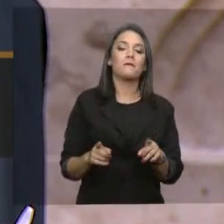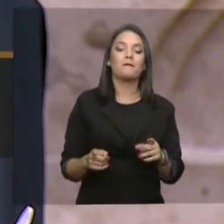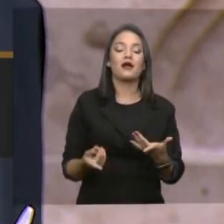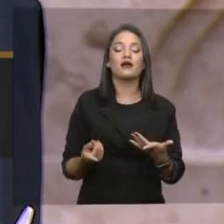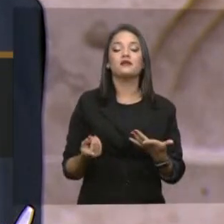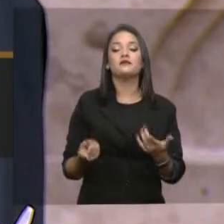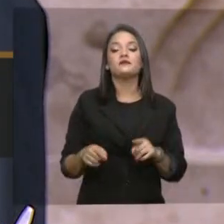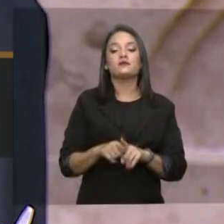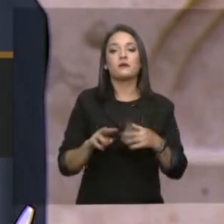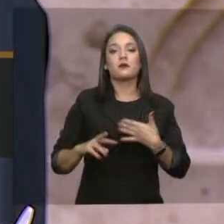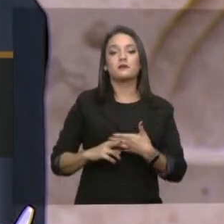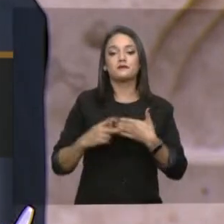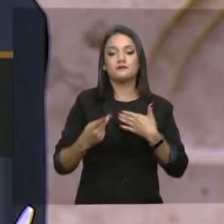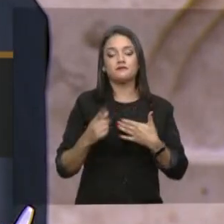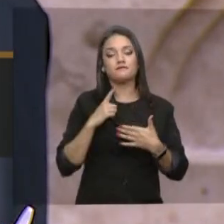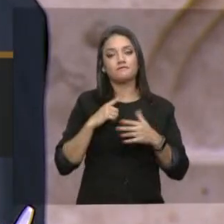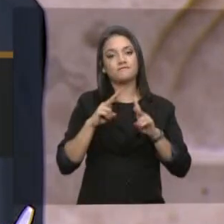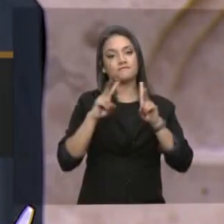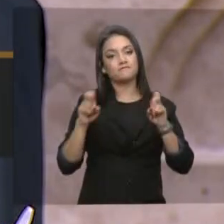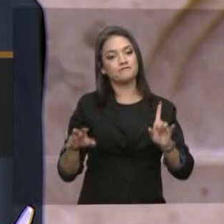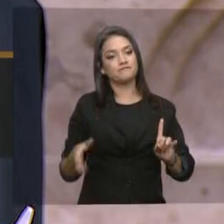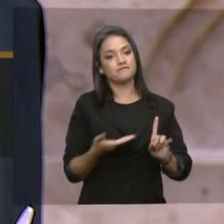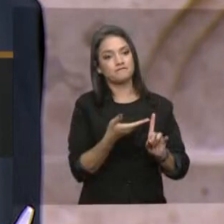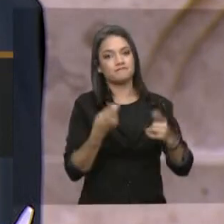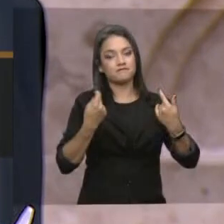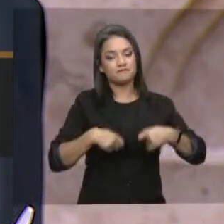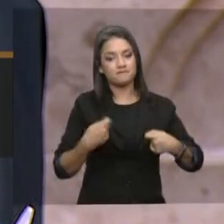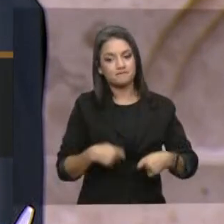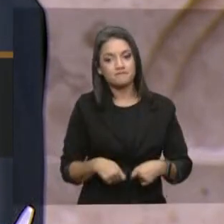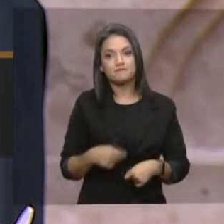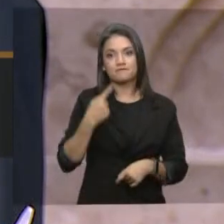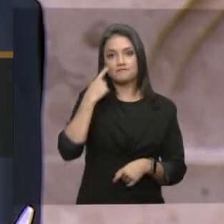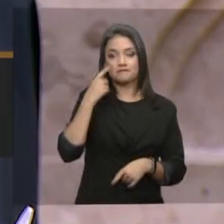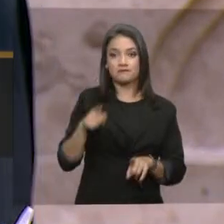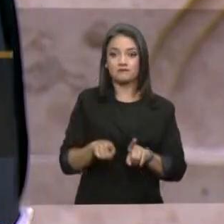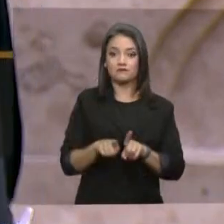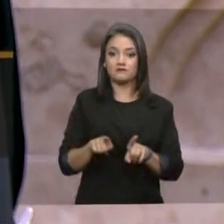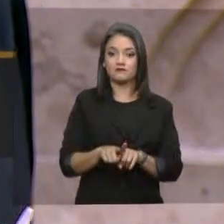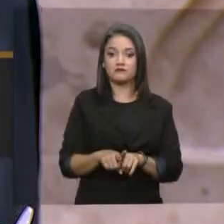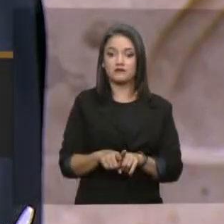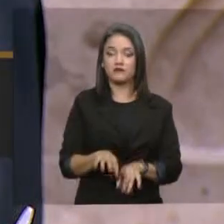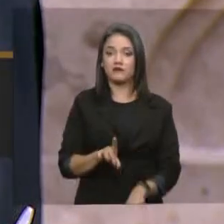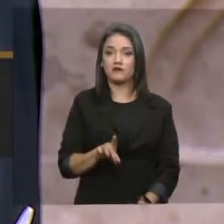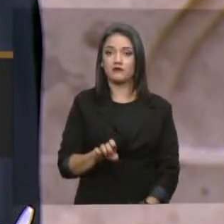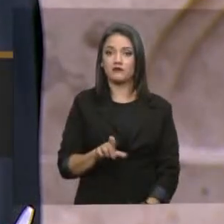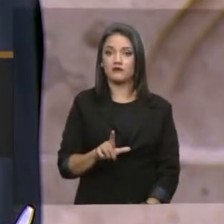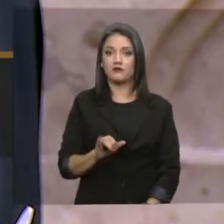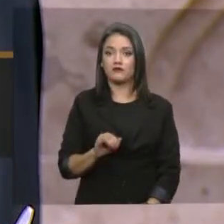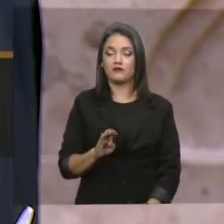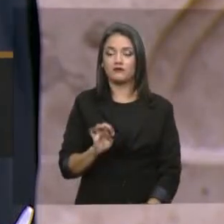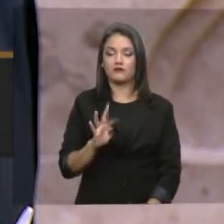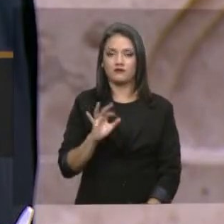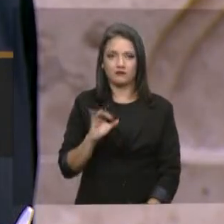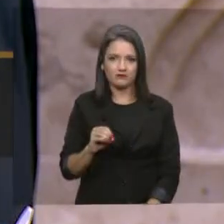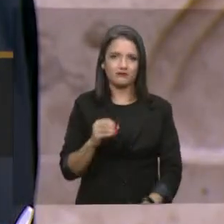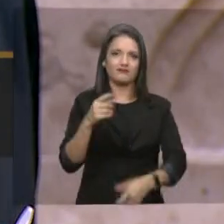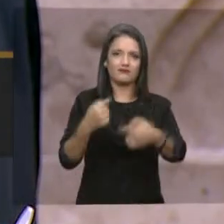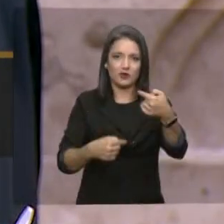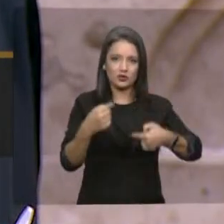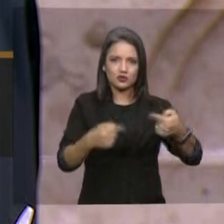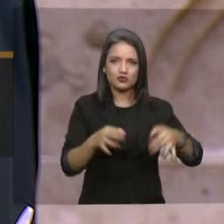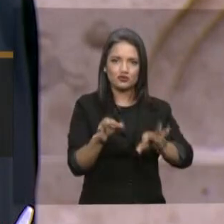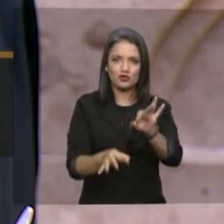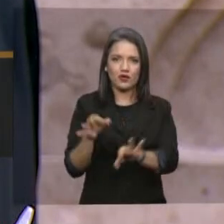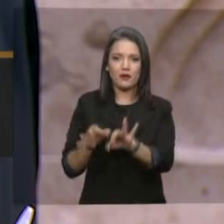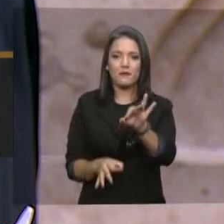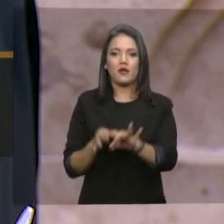processo penal em relação ao réu, hão de ser considerados. E também deliberativa ou de julgamento, um comando